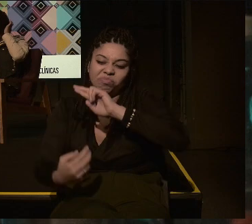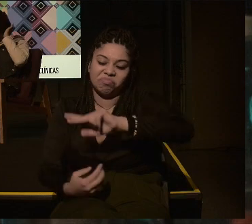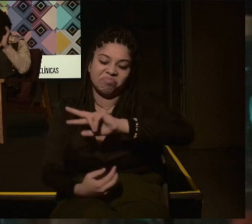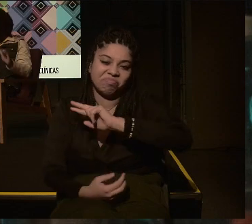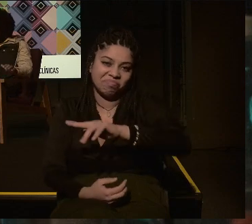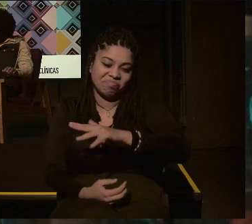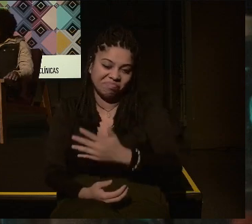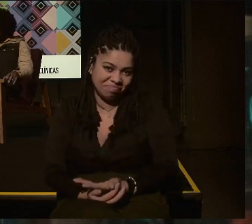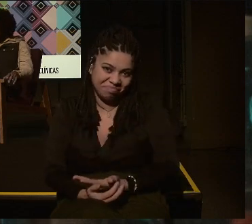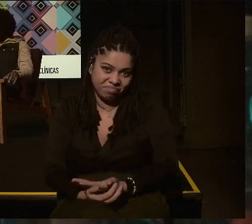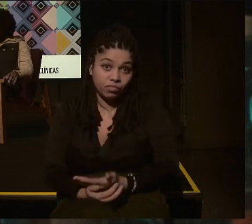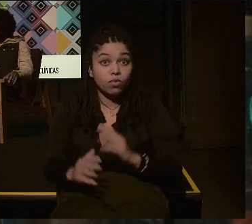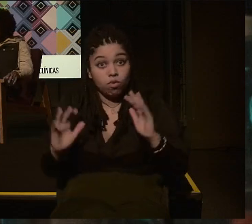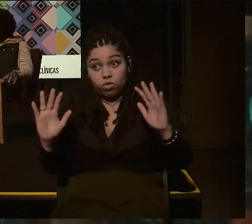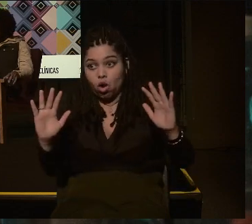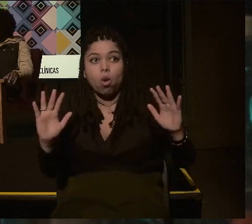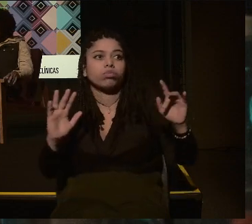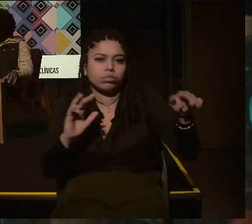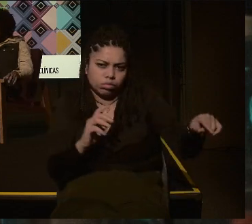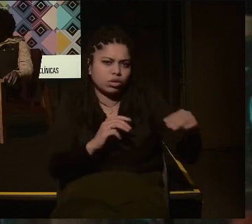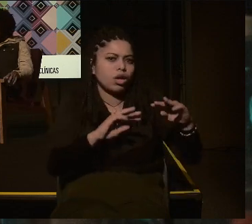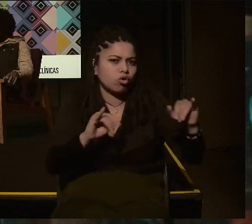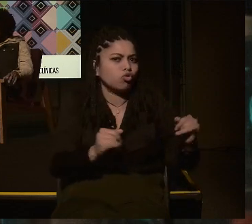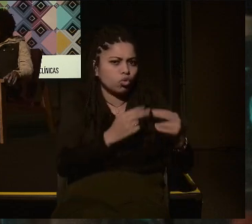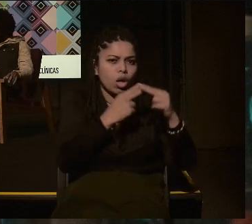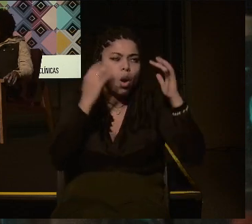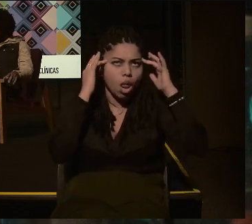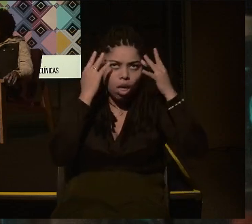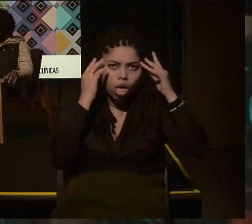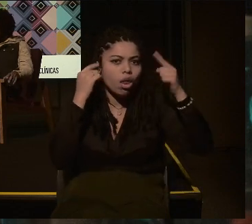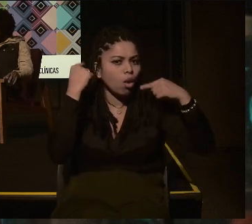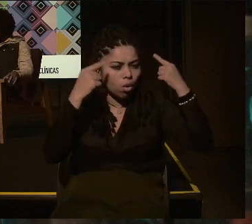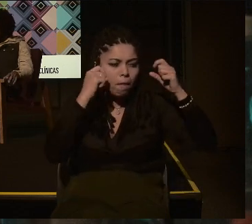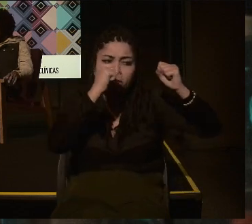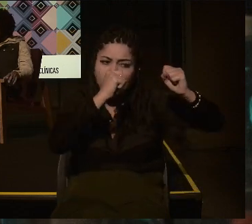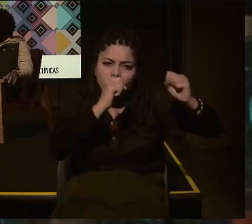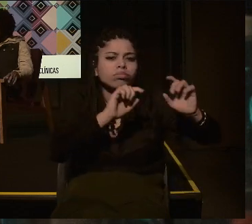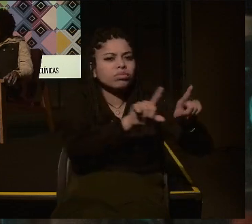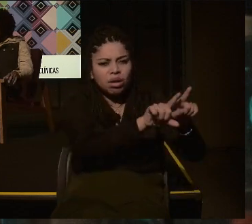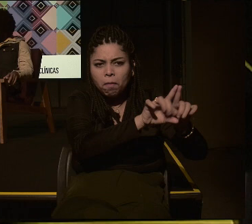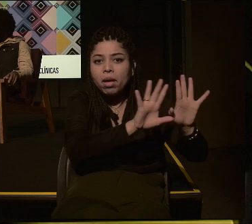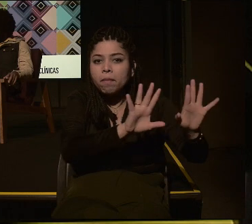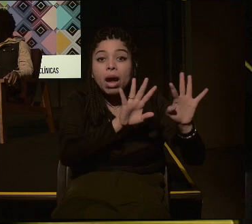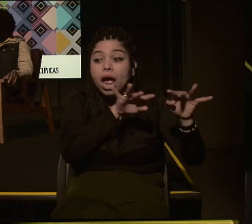E não estou dizendo que judeus não enlouquecem e não foram manicomializados.